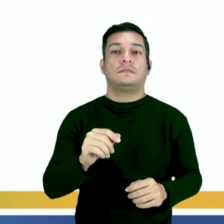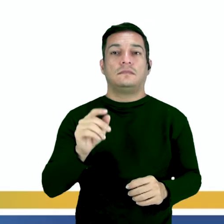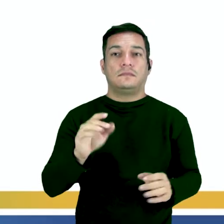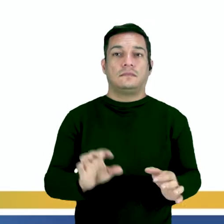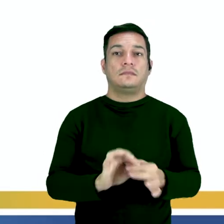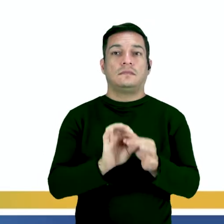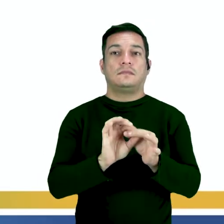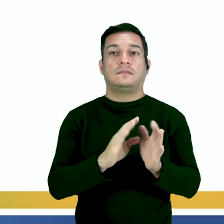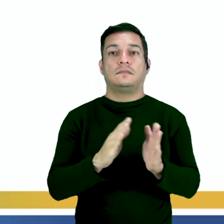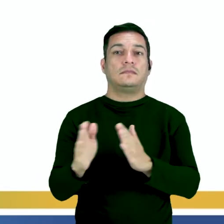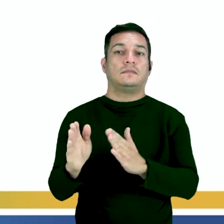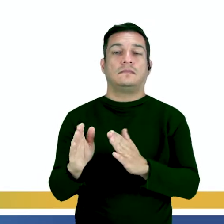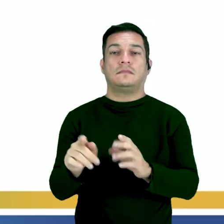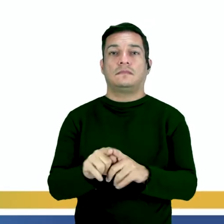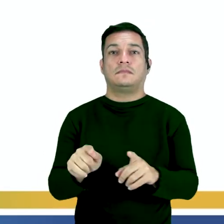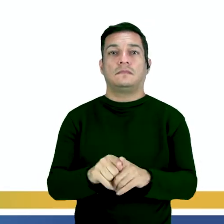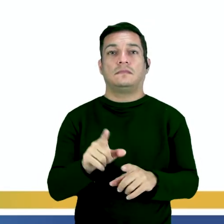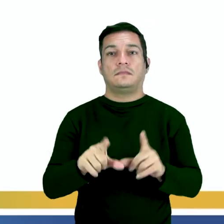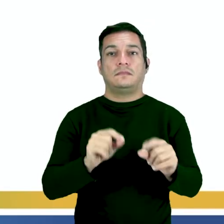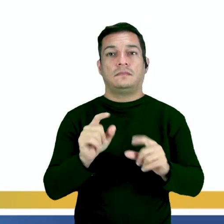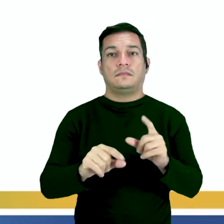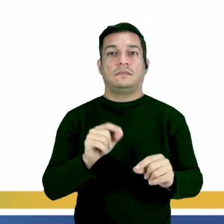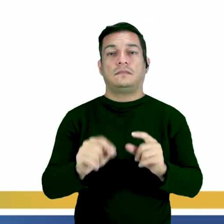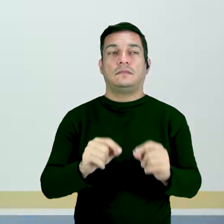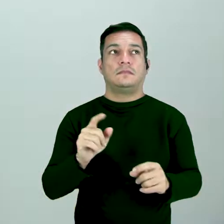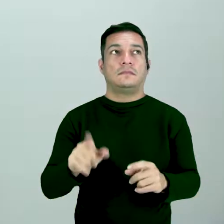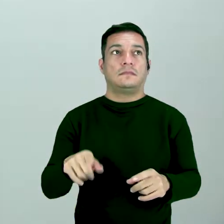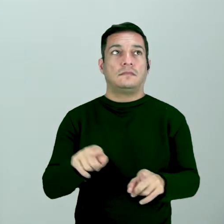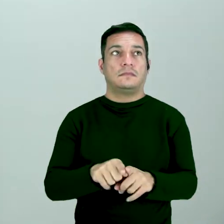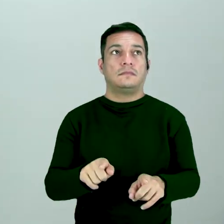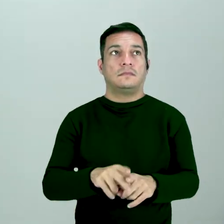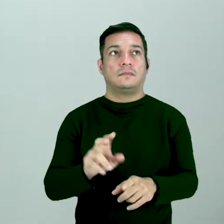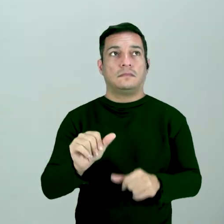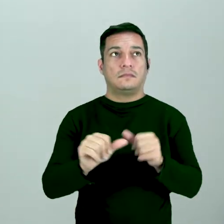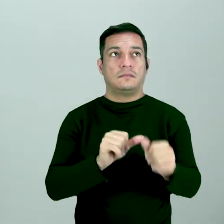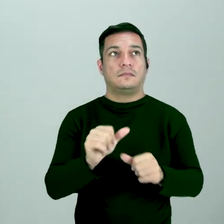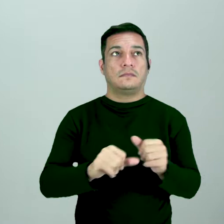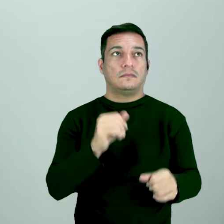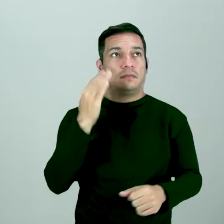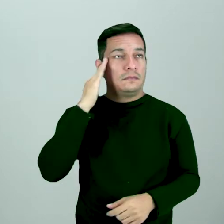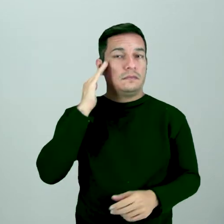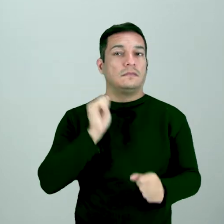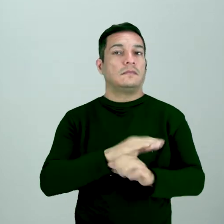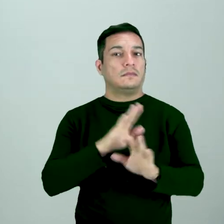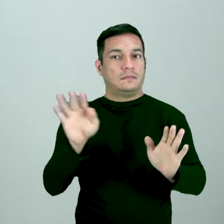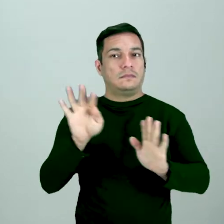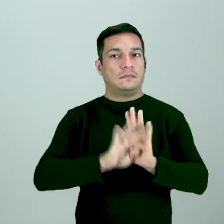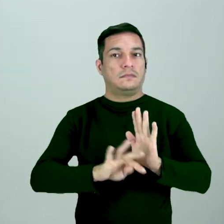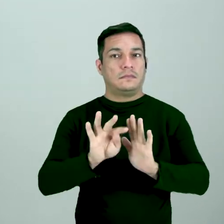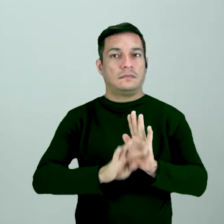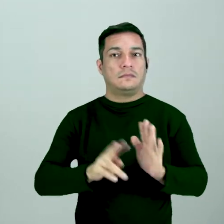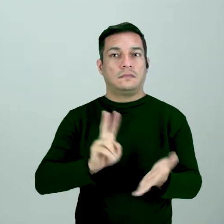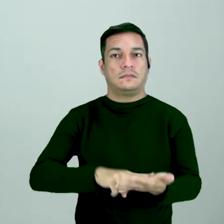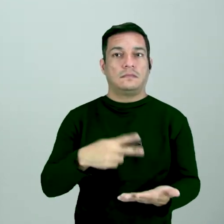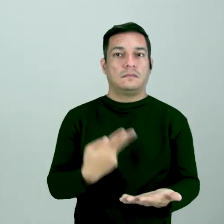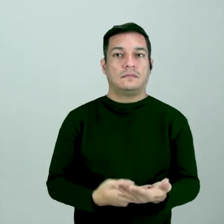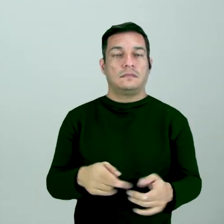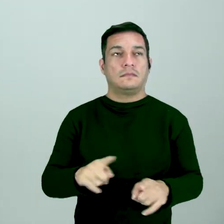unir os períodos e a escolha delas vai alterar a nossa interpretação textual. Como você